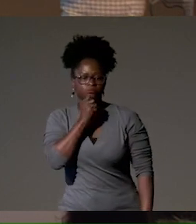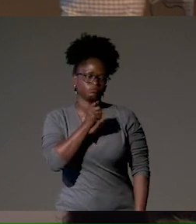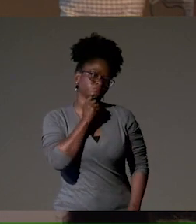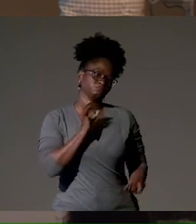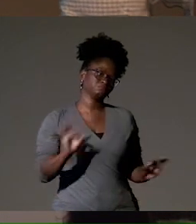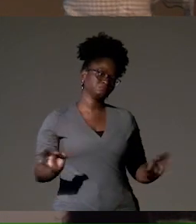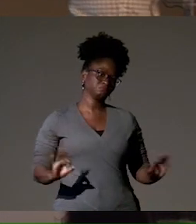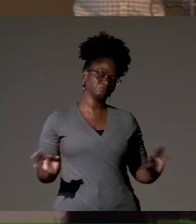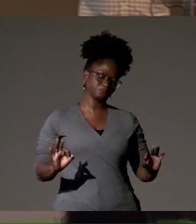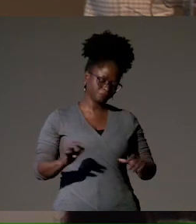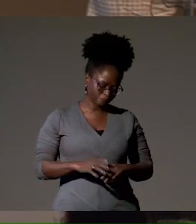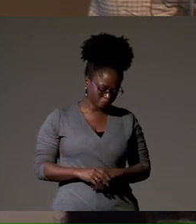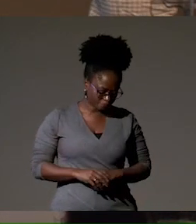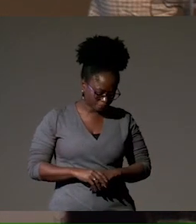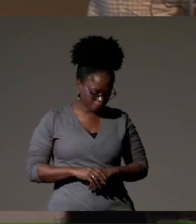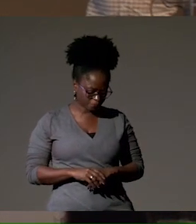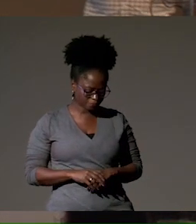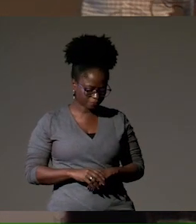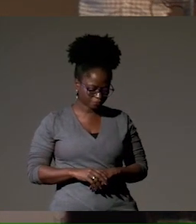sono.